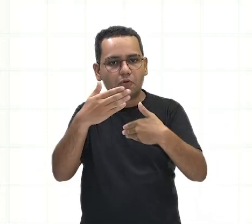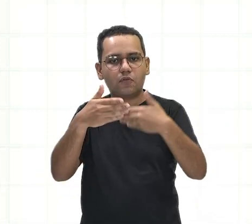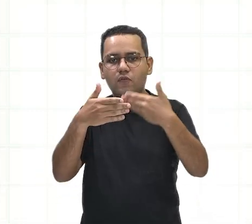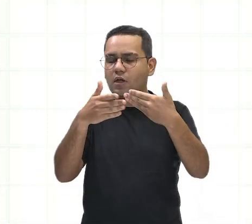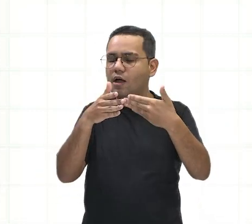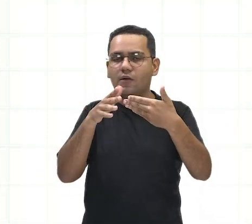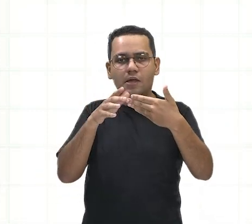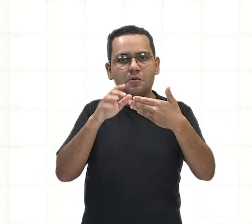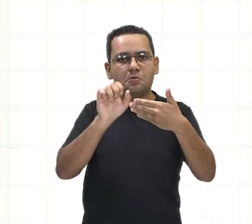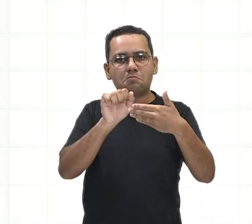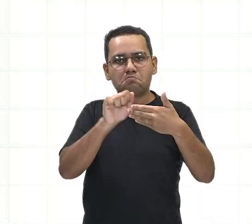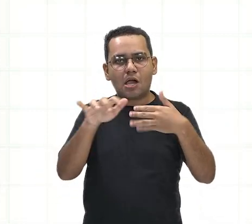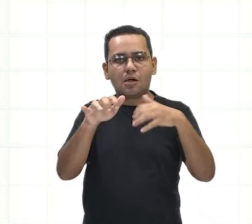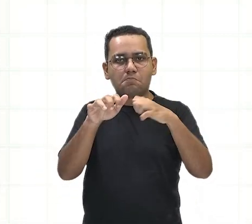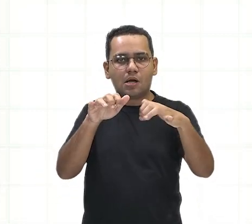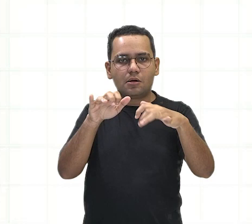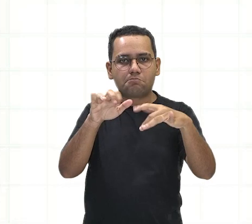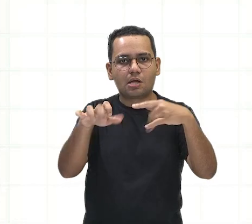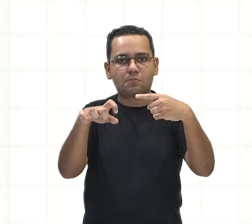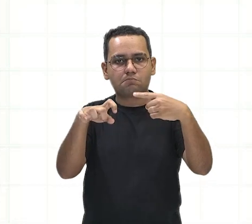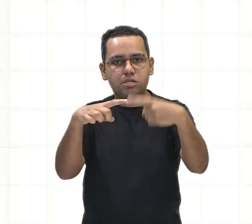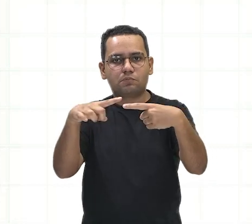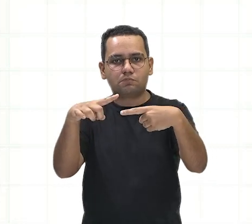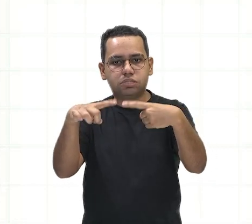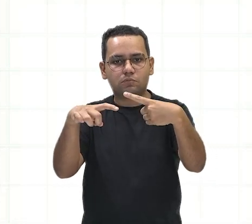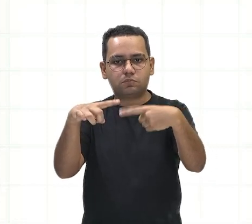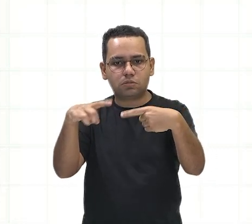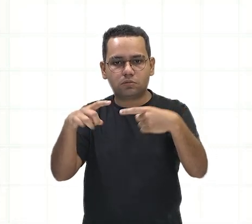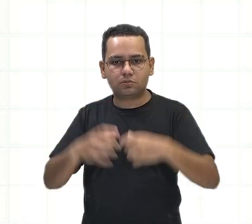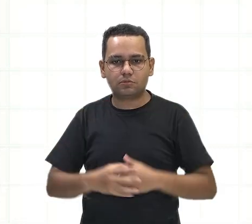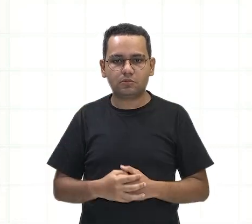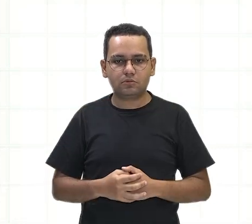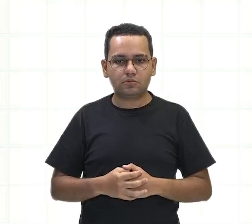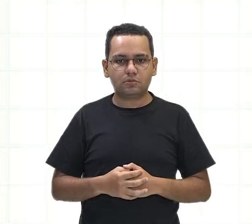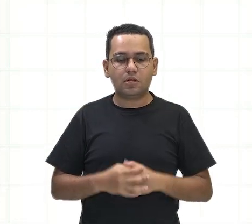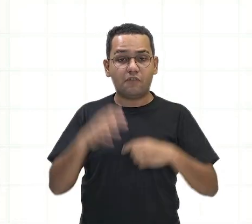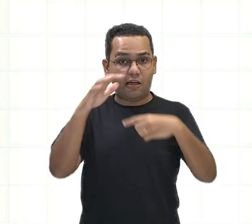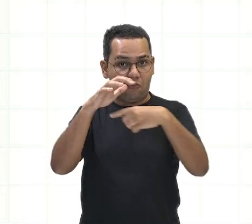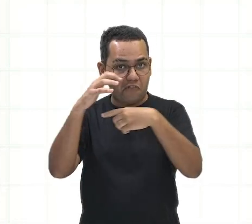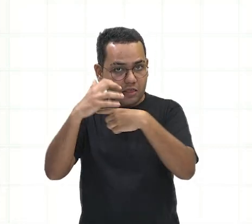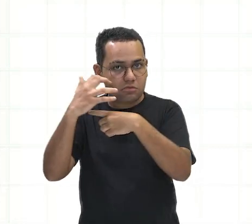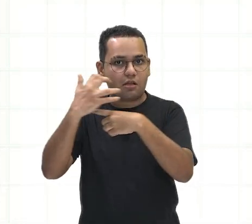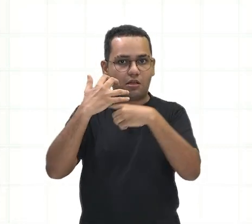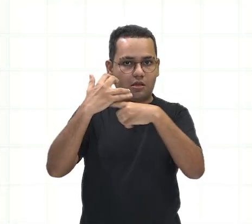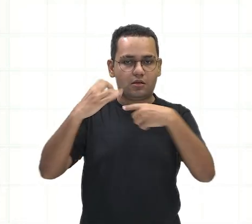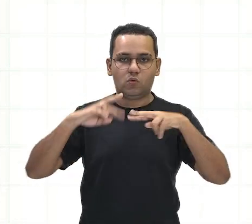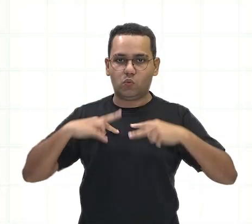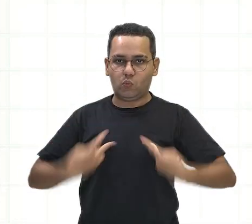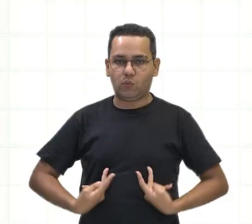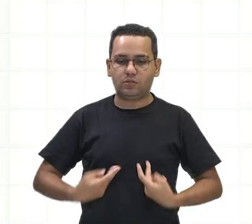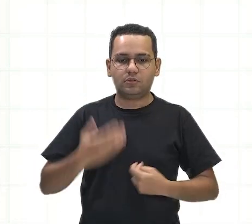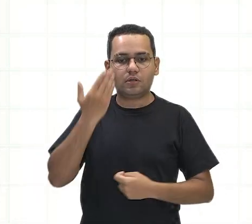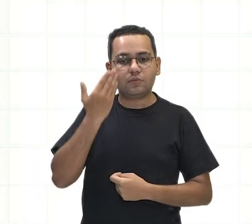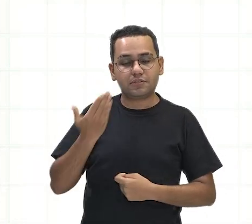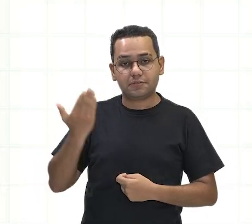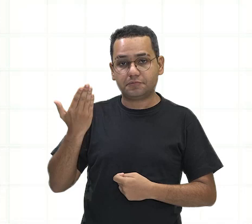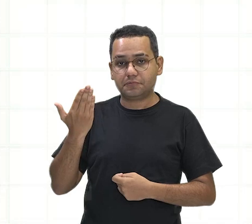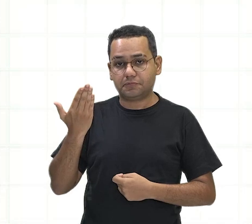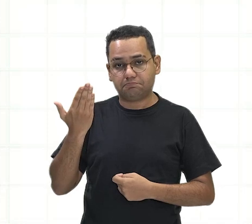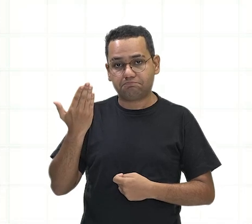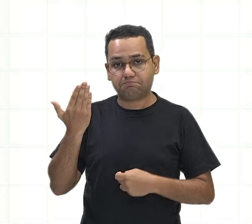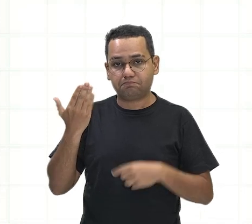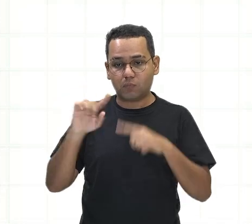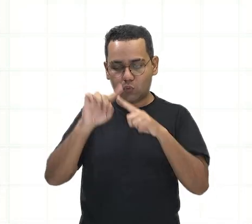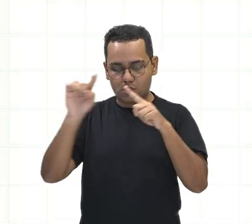vão se multiplicando e vão sendo rompidos aí no organismo da pessoa. E aí a gente tem, então, o ciclo, né,